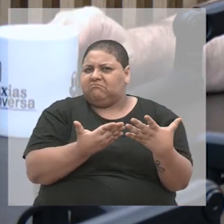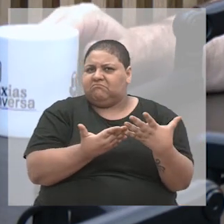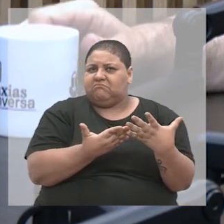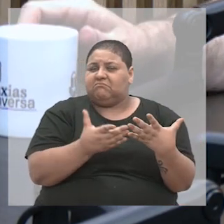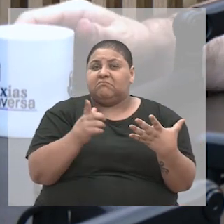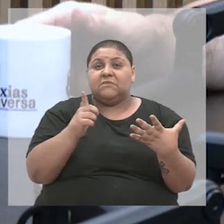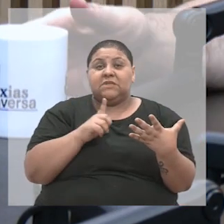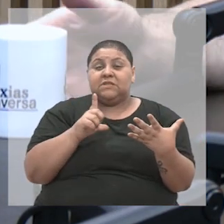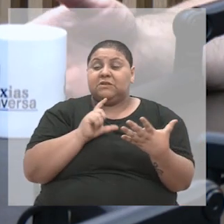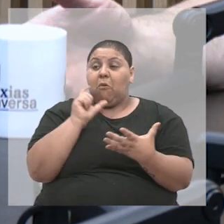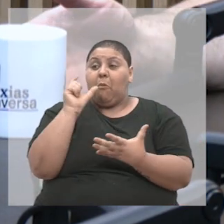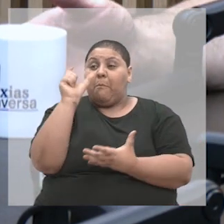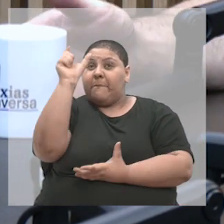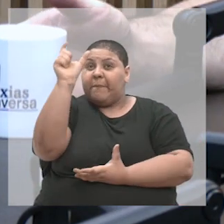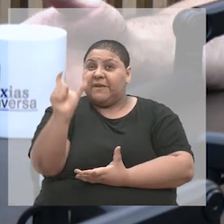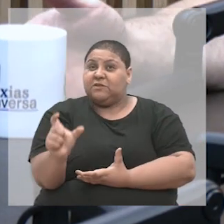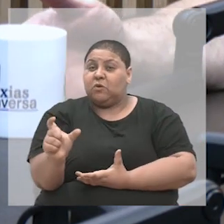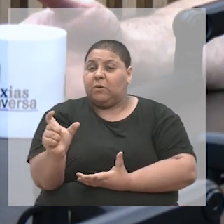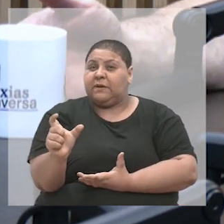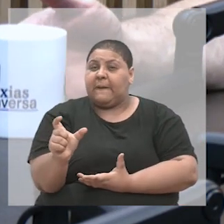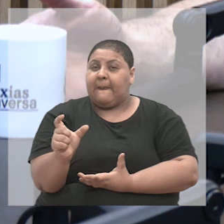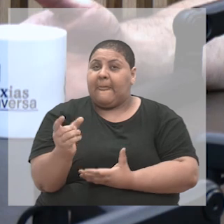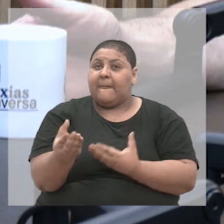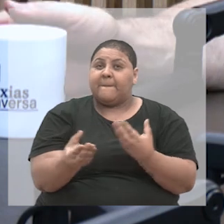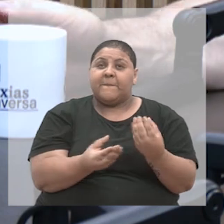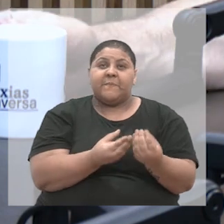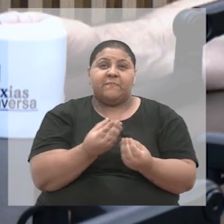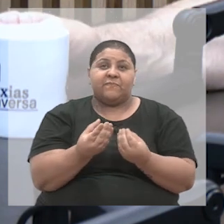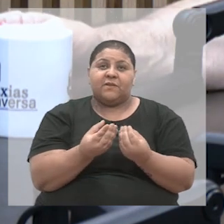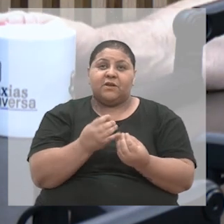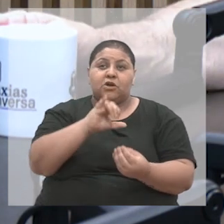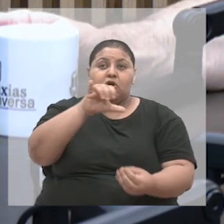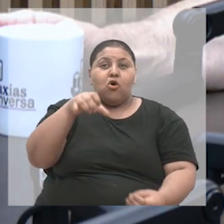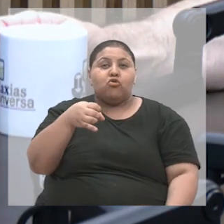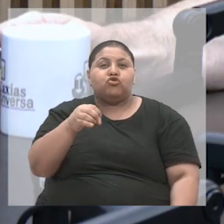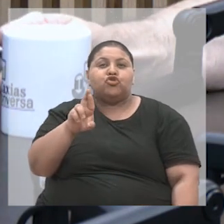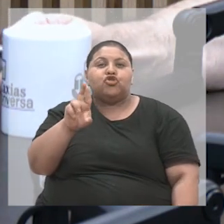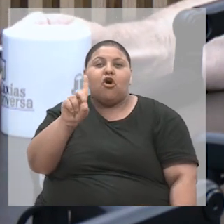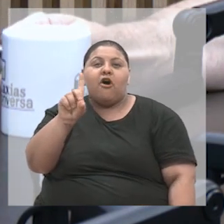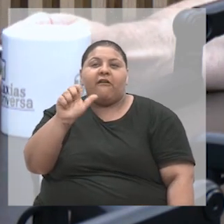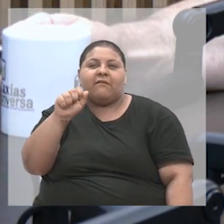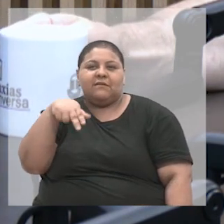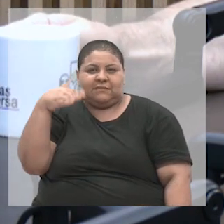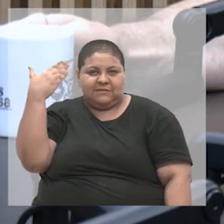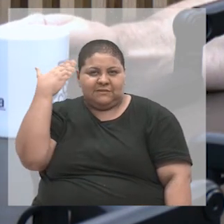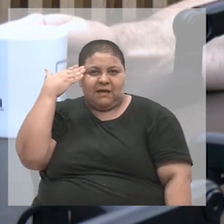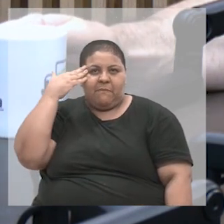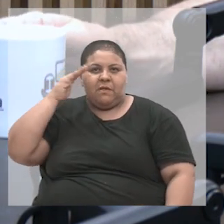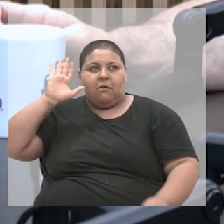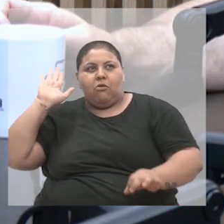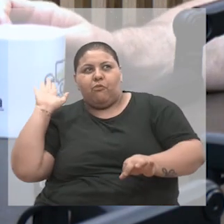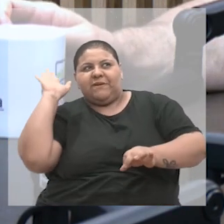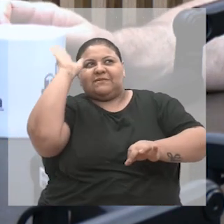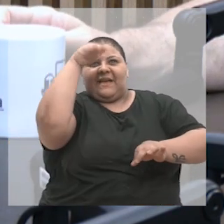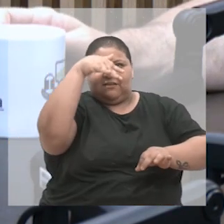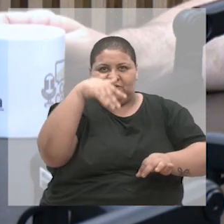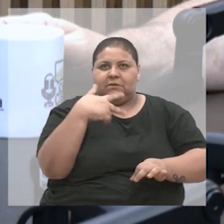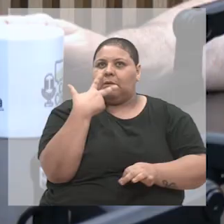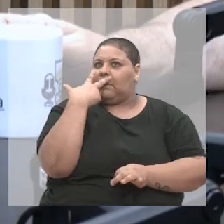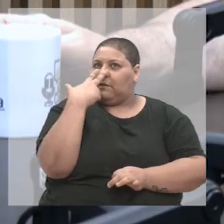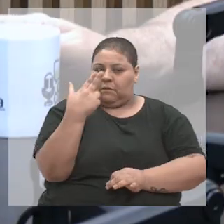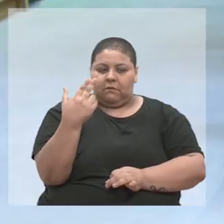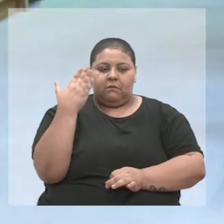São expressões, assim, né? Tipo... O Michael Jordan do handebol, né? Do handebol é o Hansen, sem dúvida nenhuma, né?